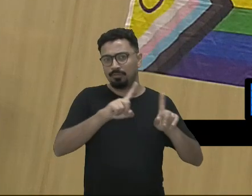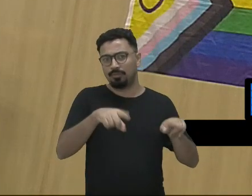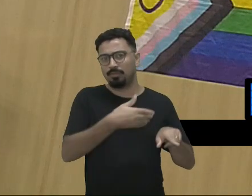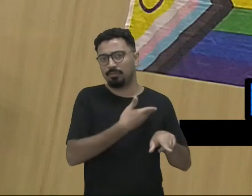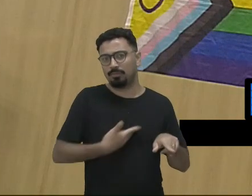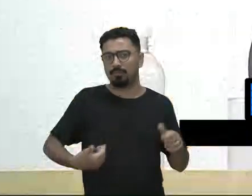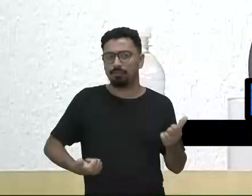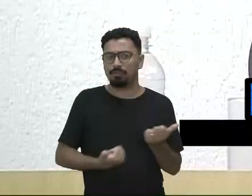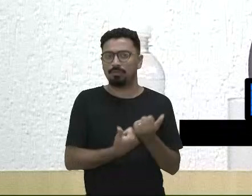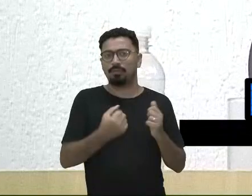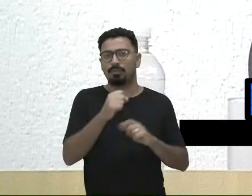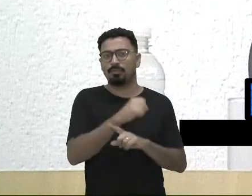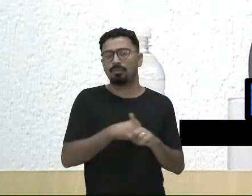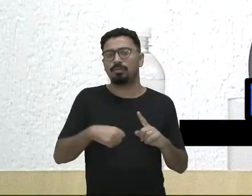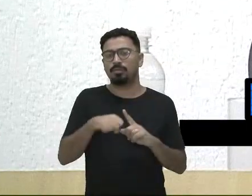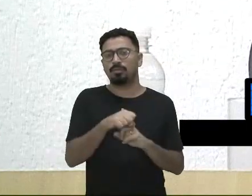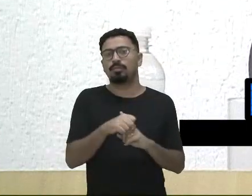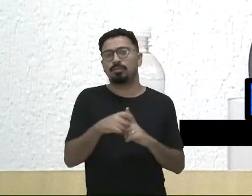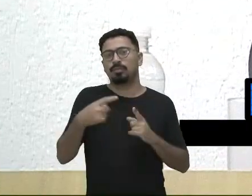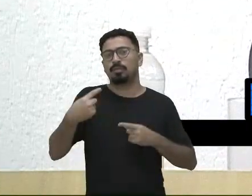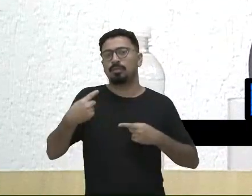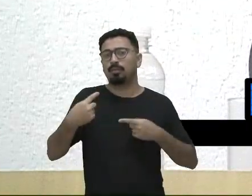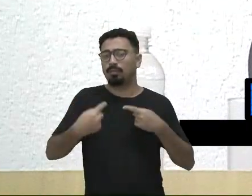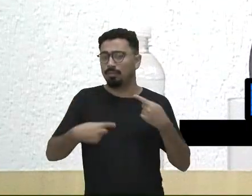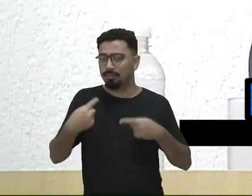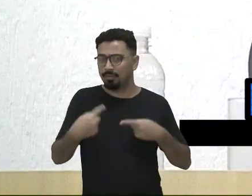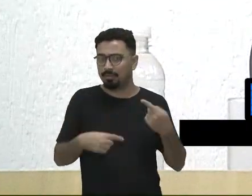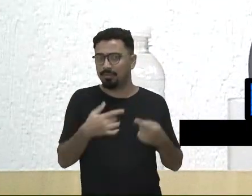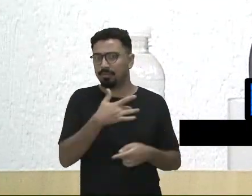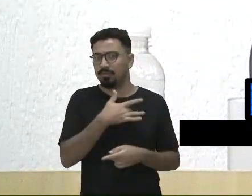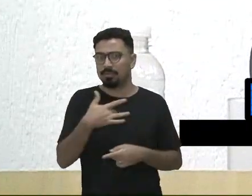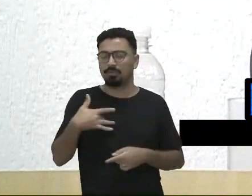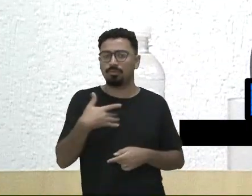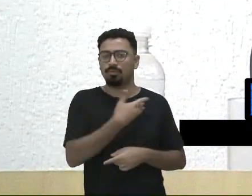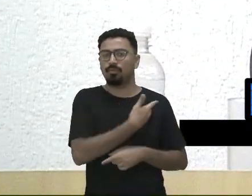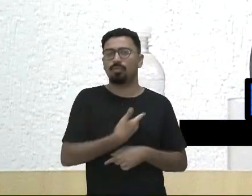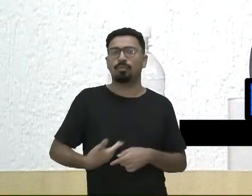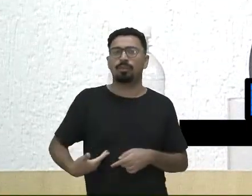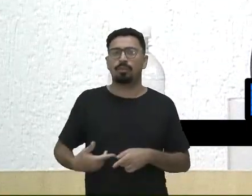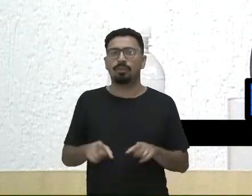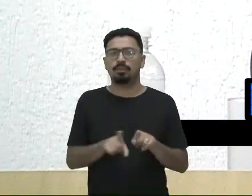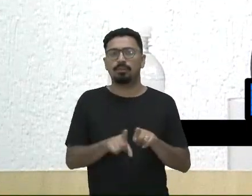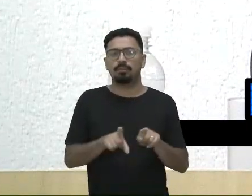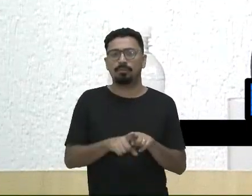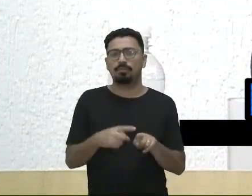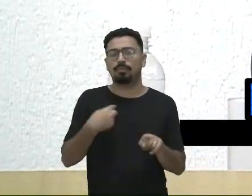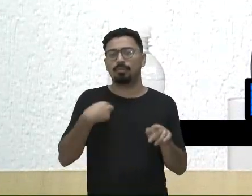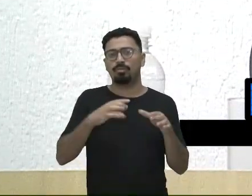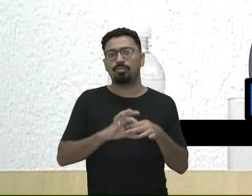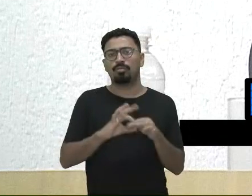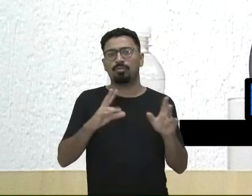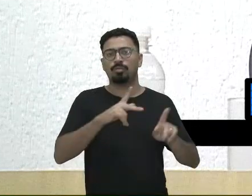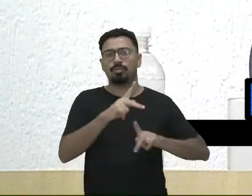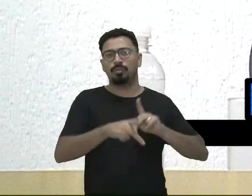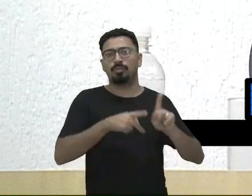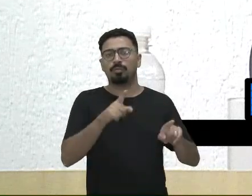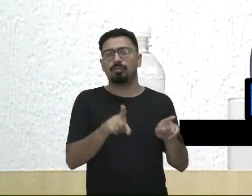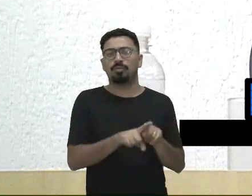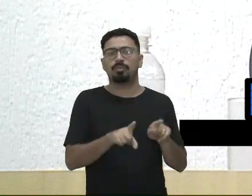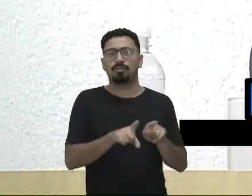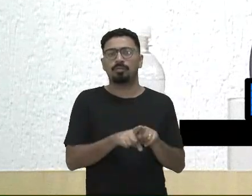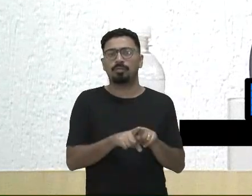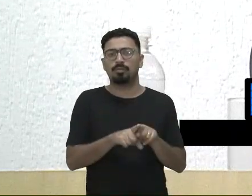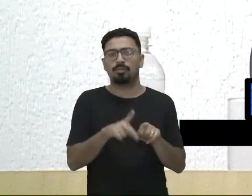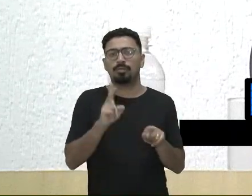assistente social da política de saúde pública. Estou à disposição. Eu estou à disposição da população. Todas